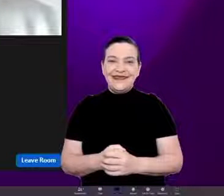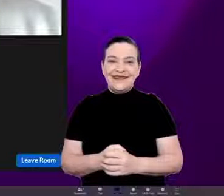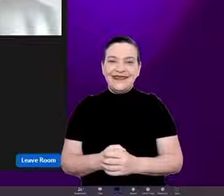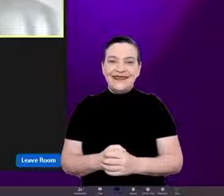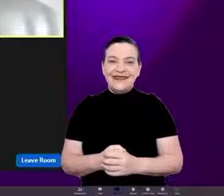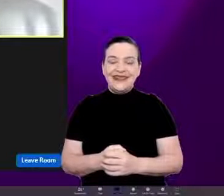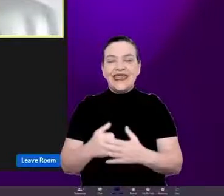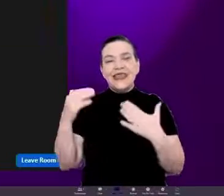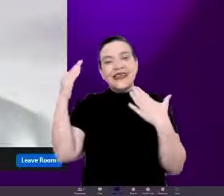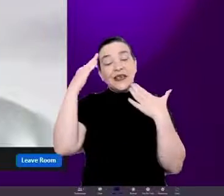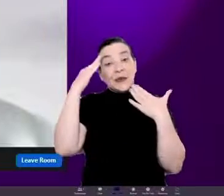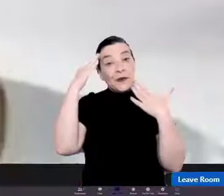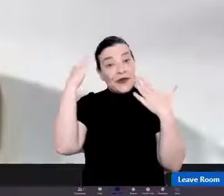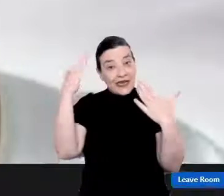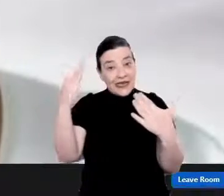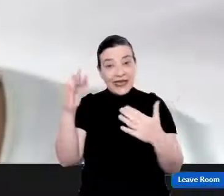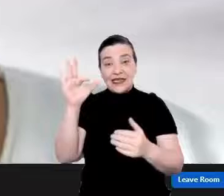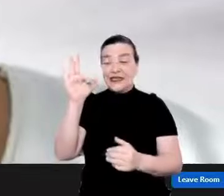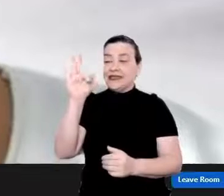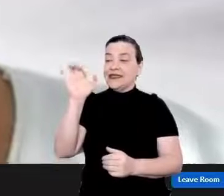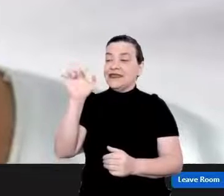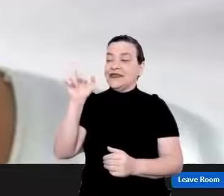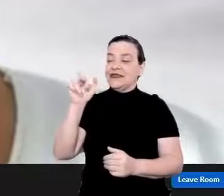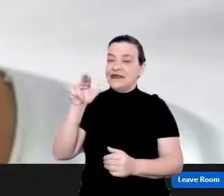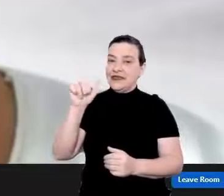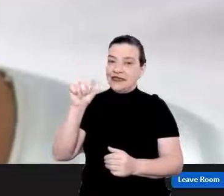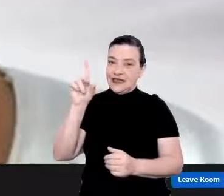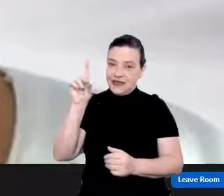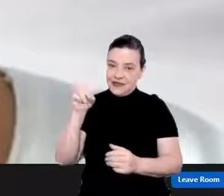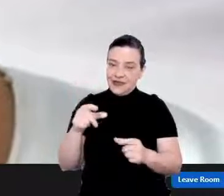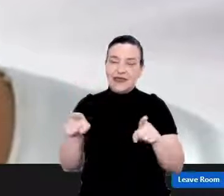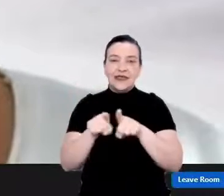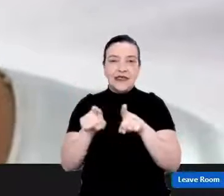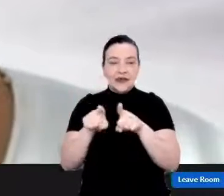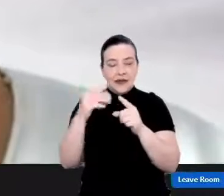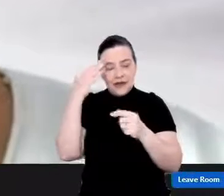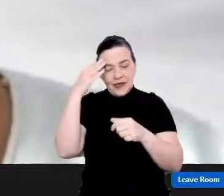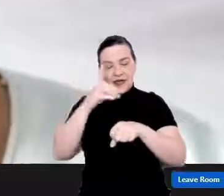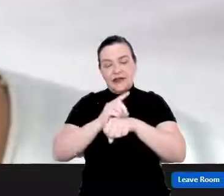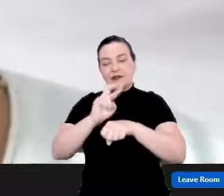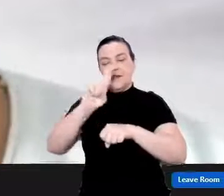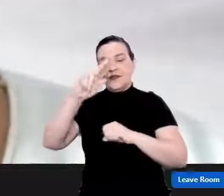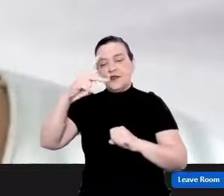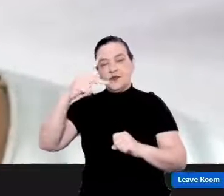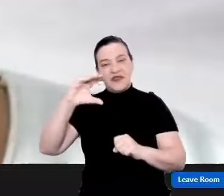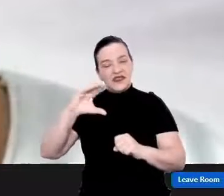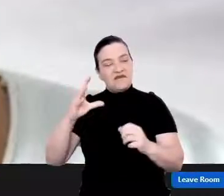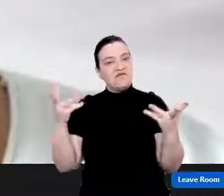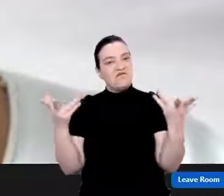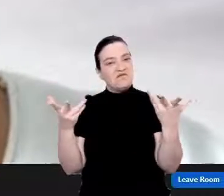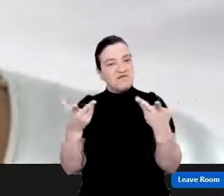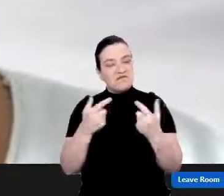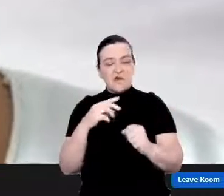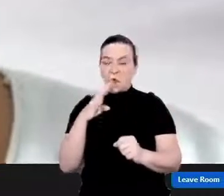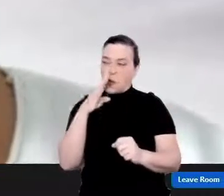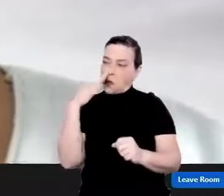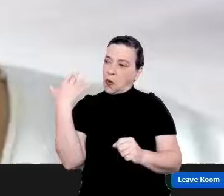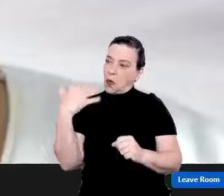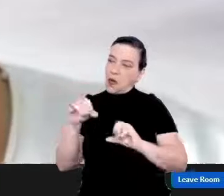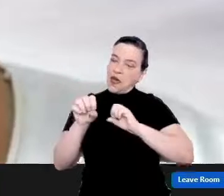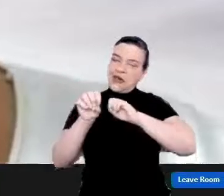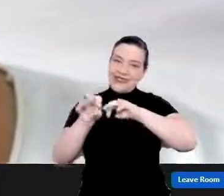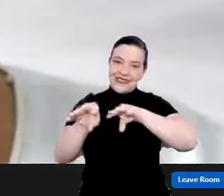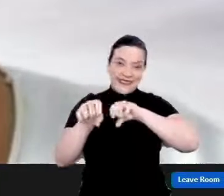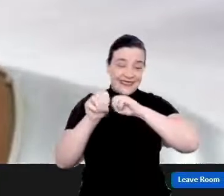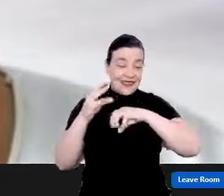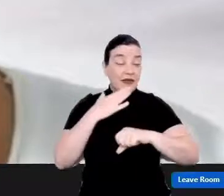Muito obrigada, Fernando. Muito obrigada, doutor PC, foi excelente aí a sua aula. É um prazer